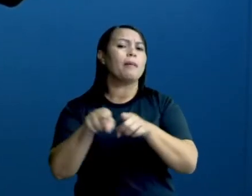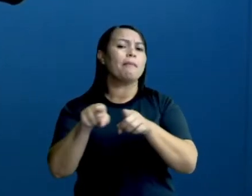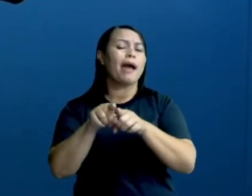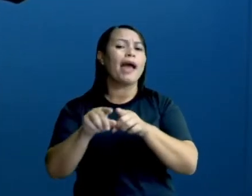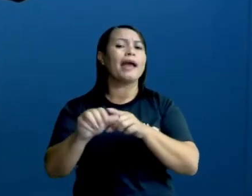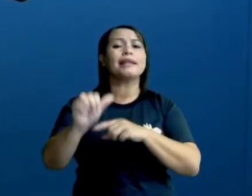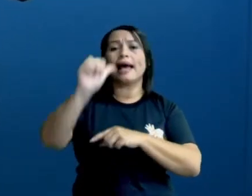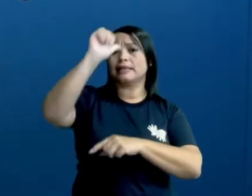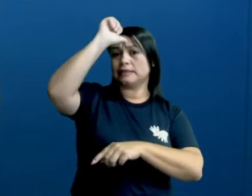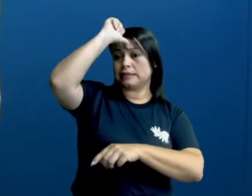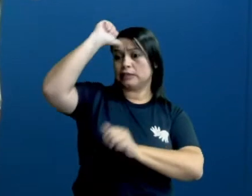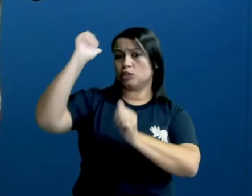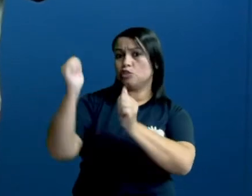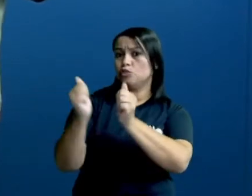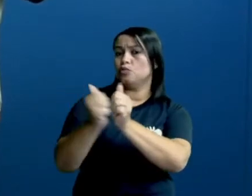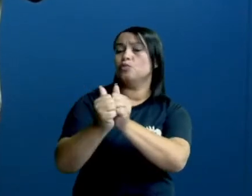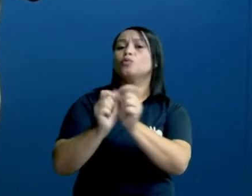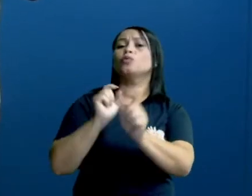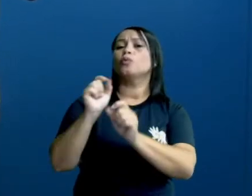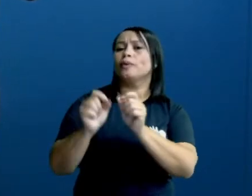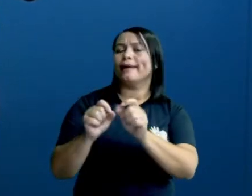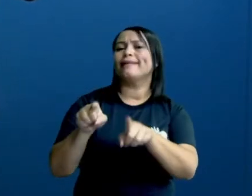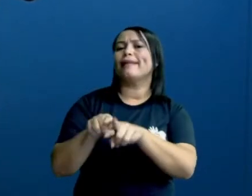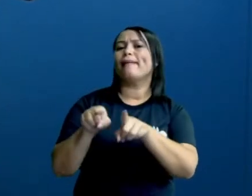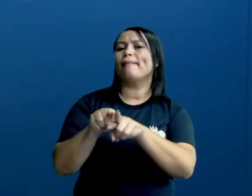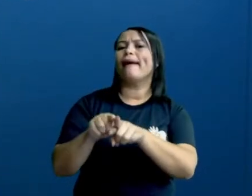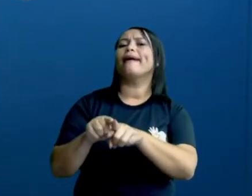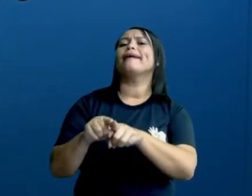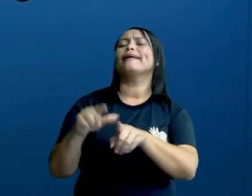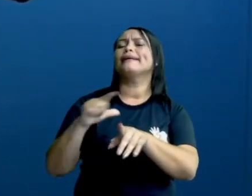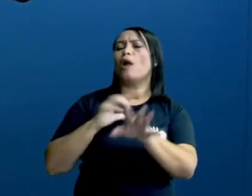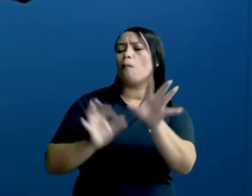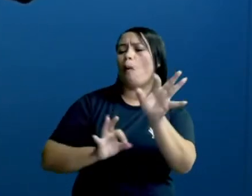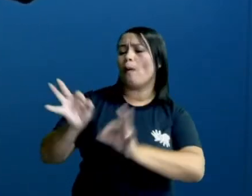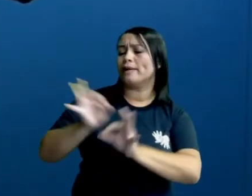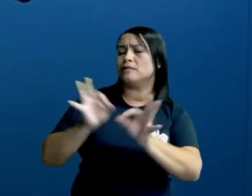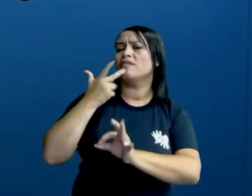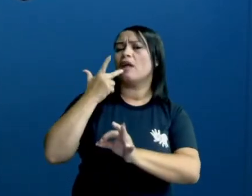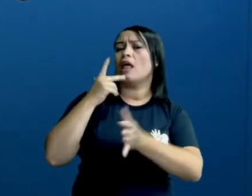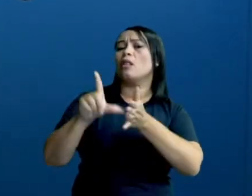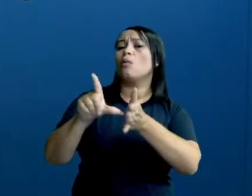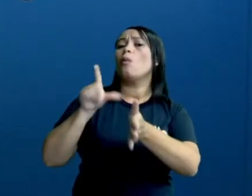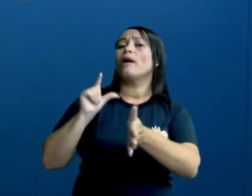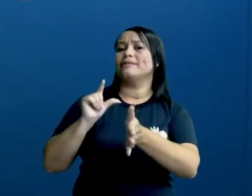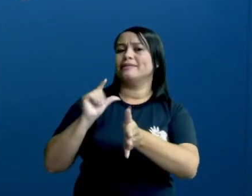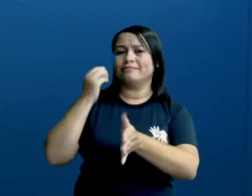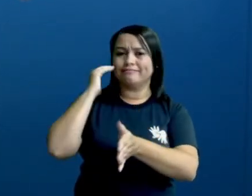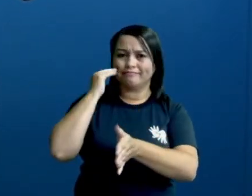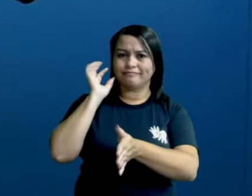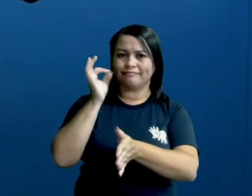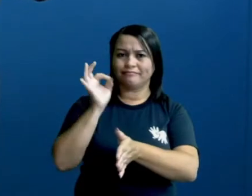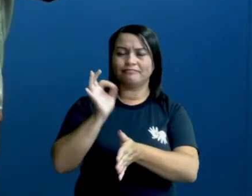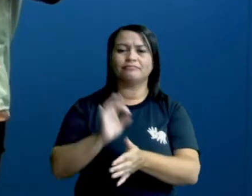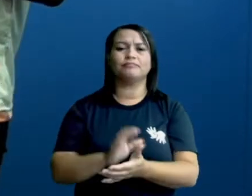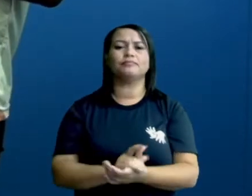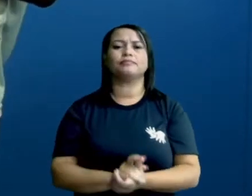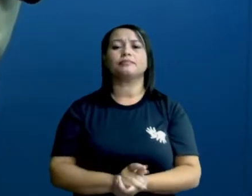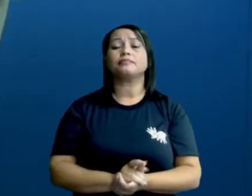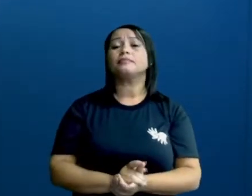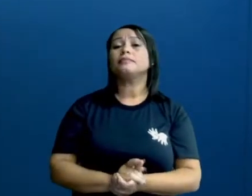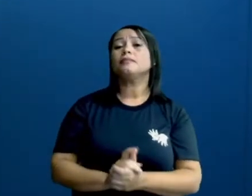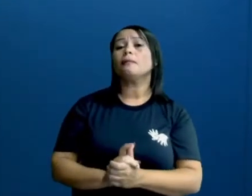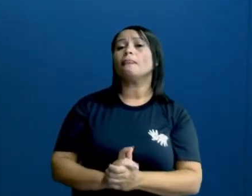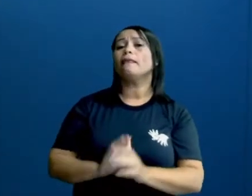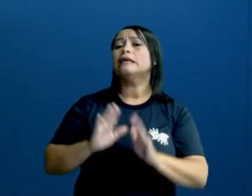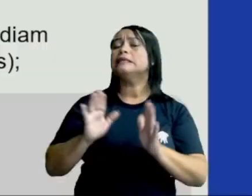né? E essas Companhias das Índias Ocidentais é que fazia toda aquela trama que eu estava falando para vocês anteriormente, certo?